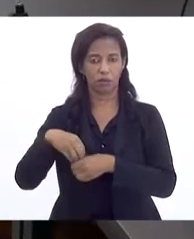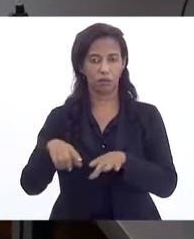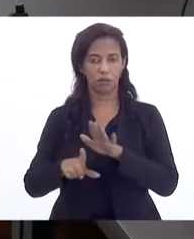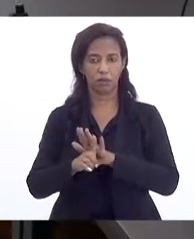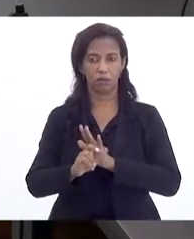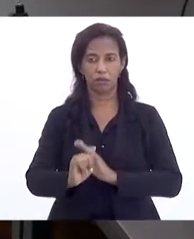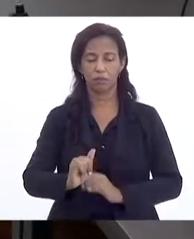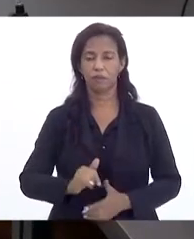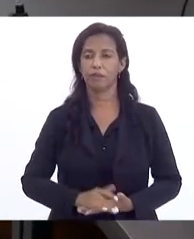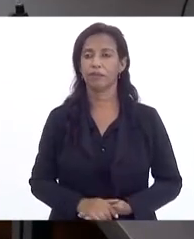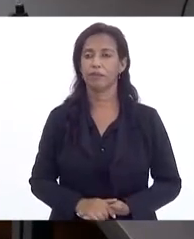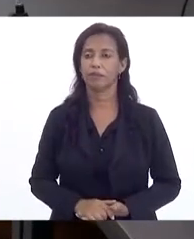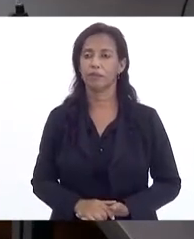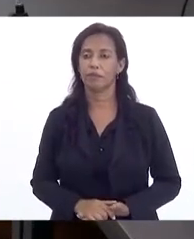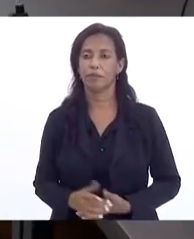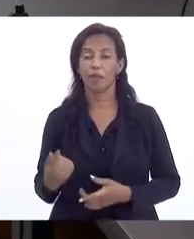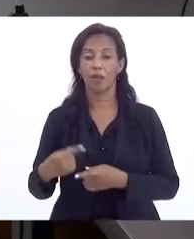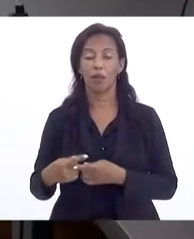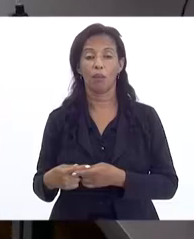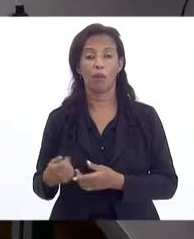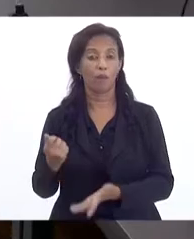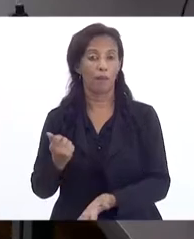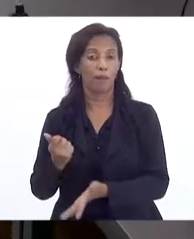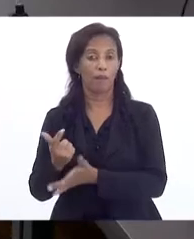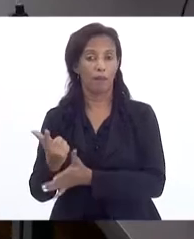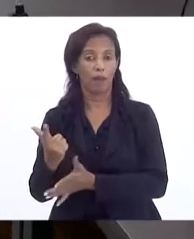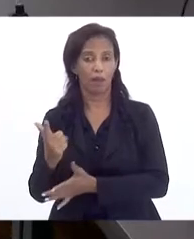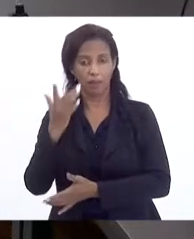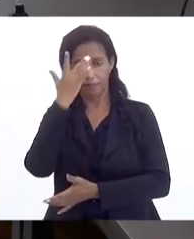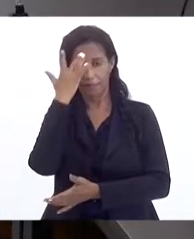porque gera custo por morador. É.